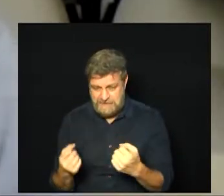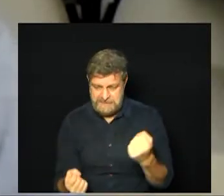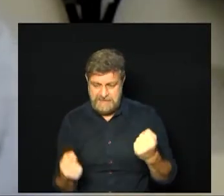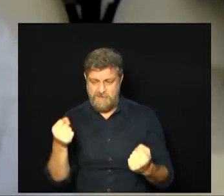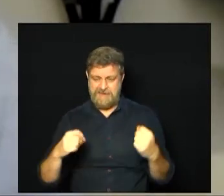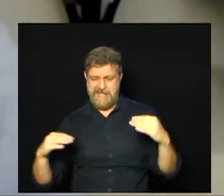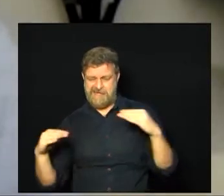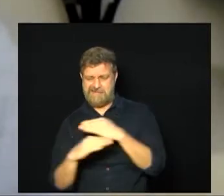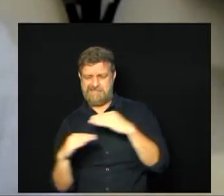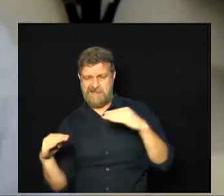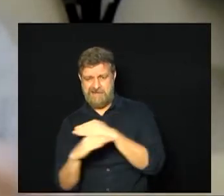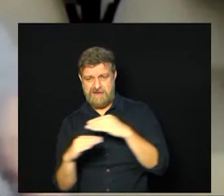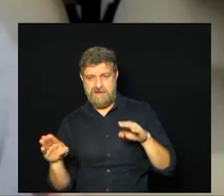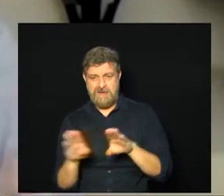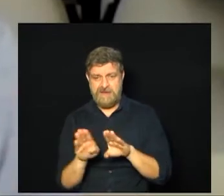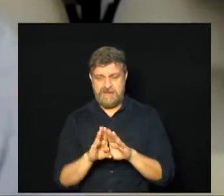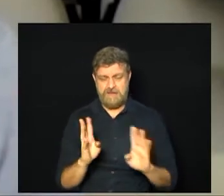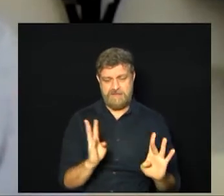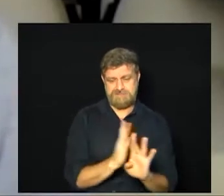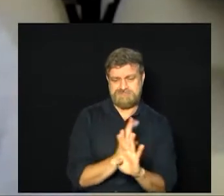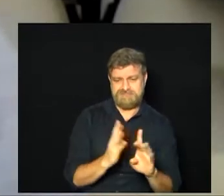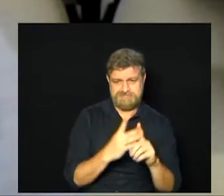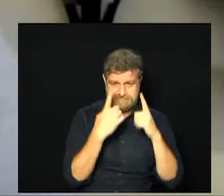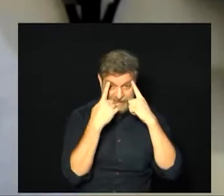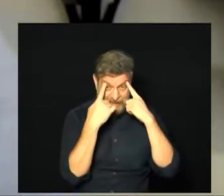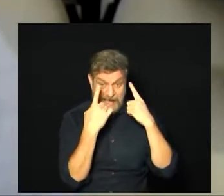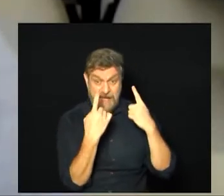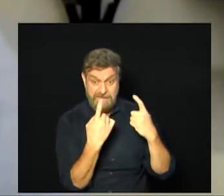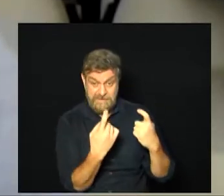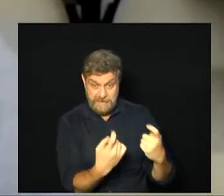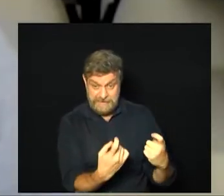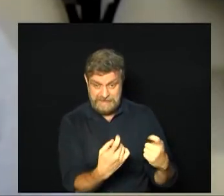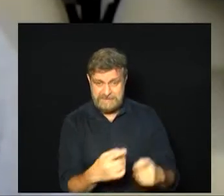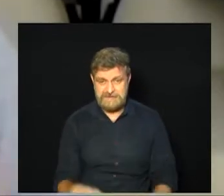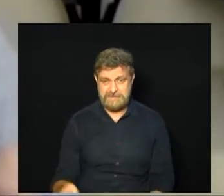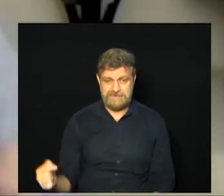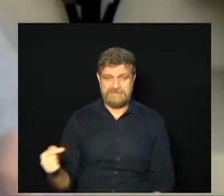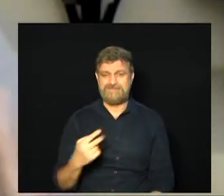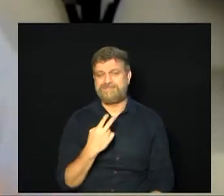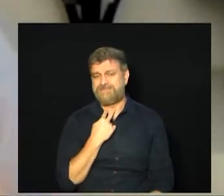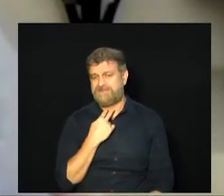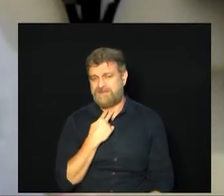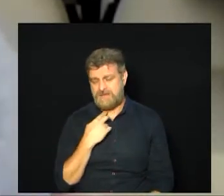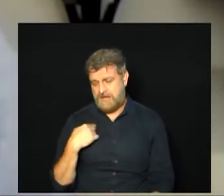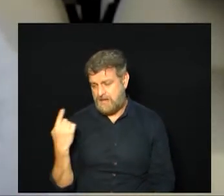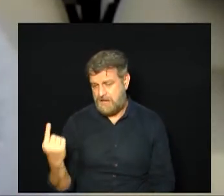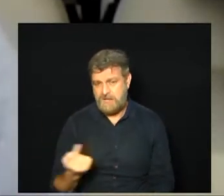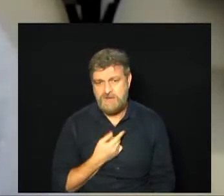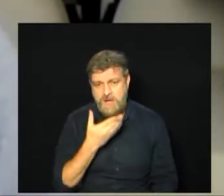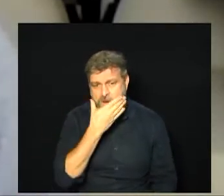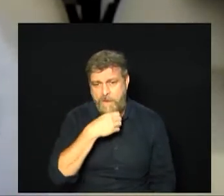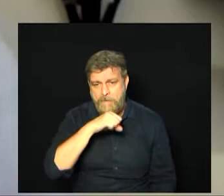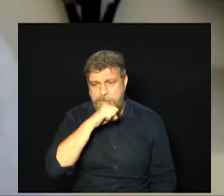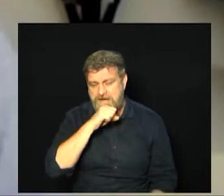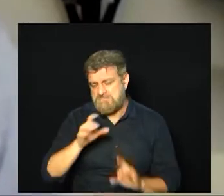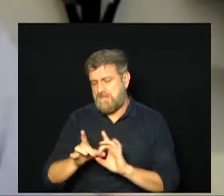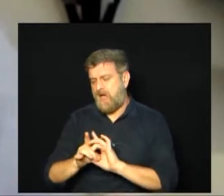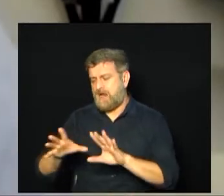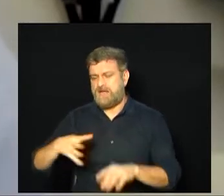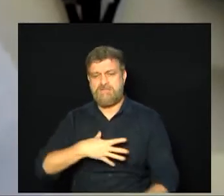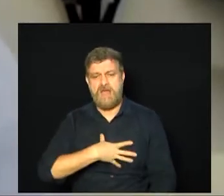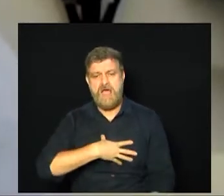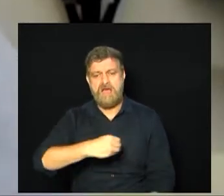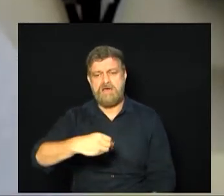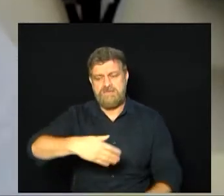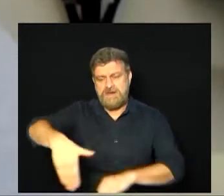trânsito quanto a violência urbana, de uma forma generalizada, não permite que nós, pais, deixemos os